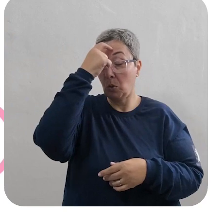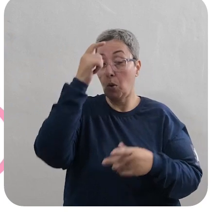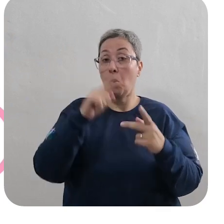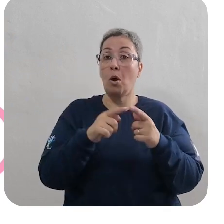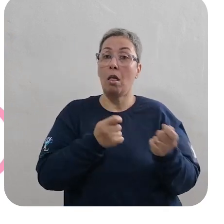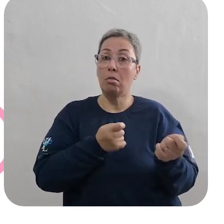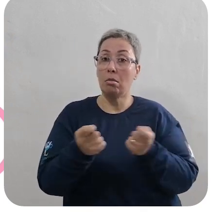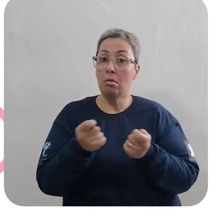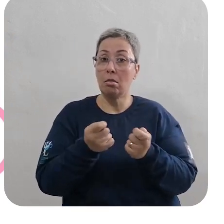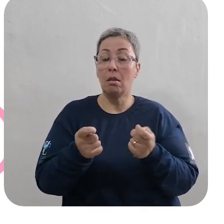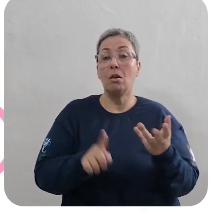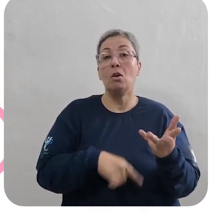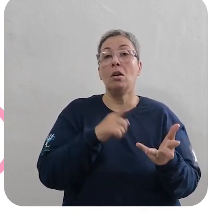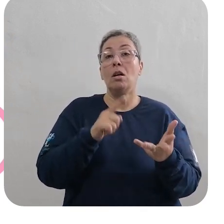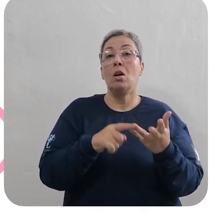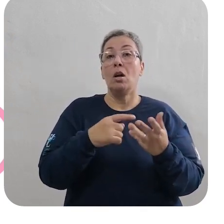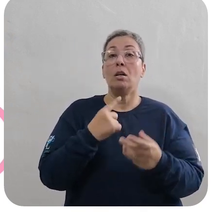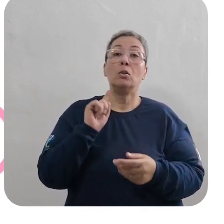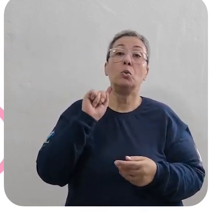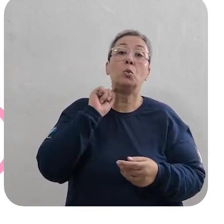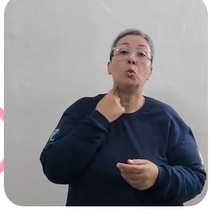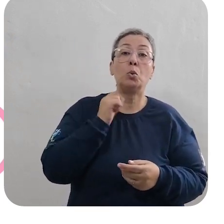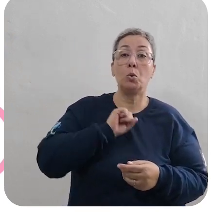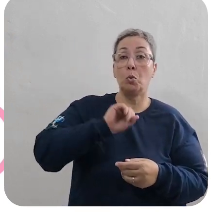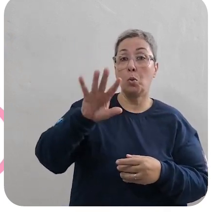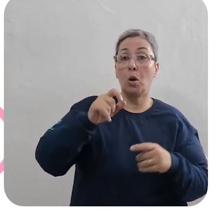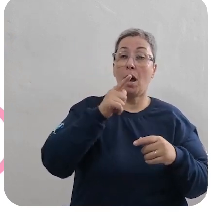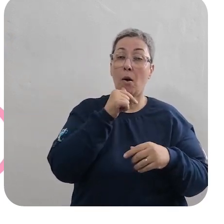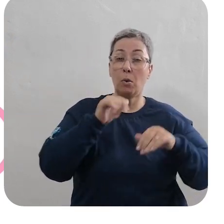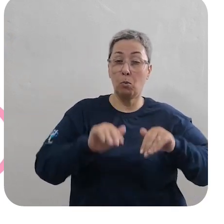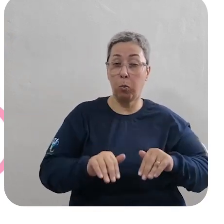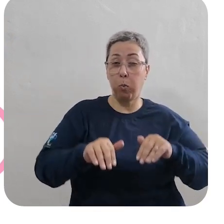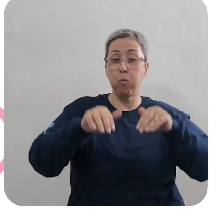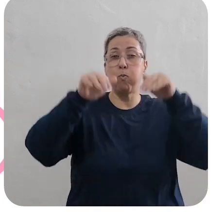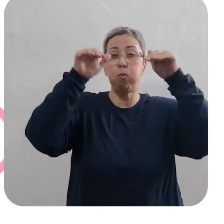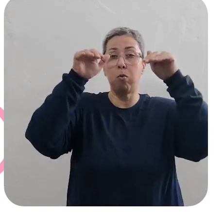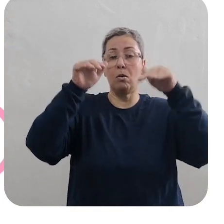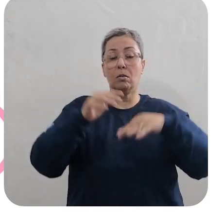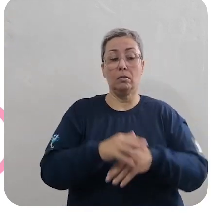consciente, economia, poluição e enchentes.